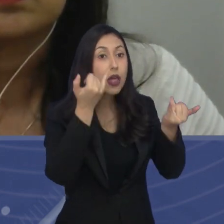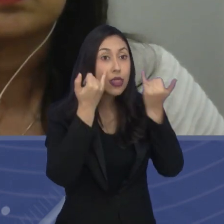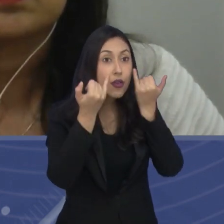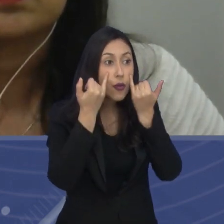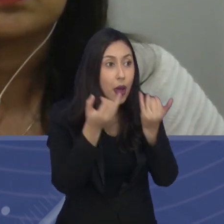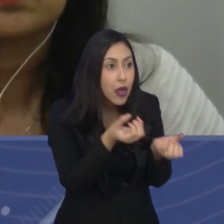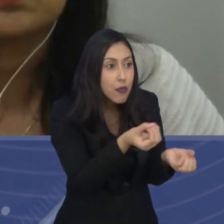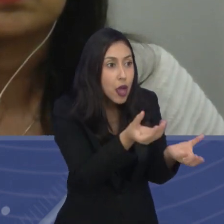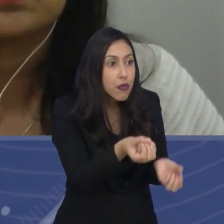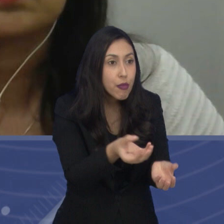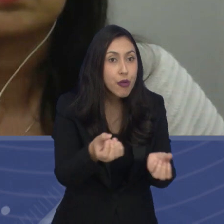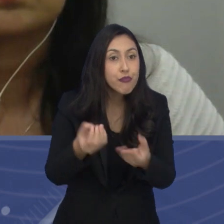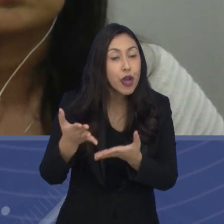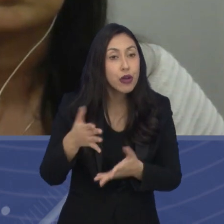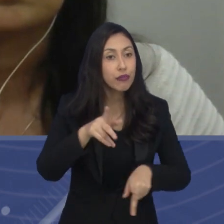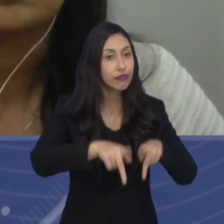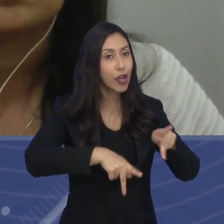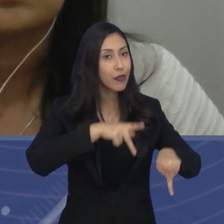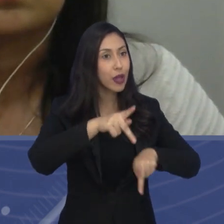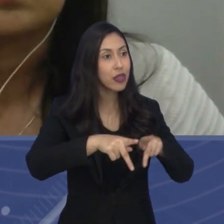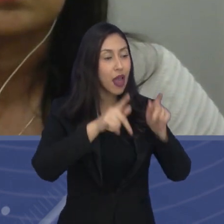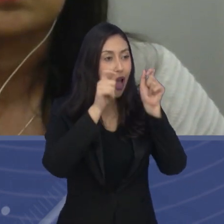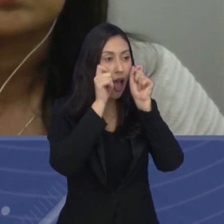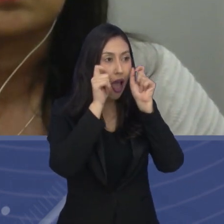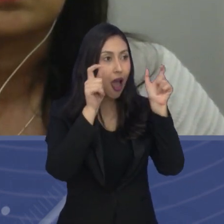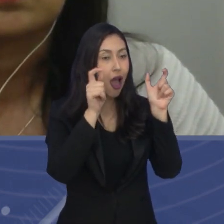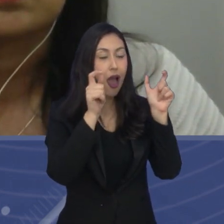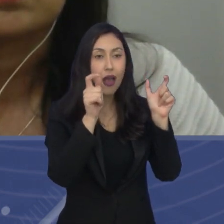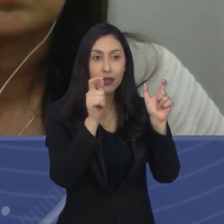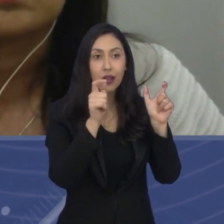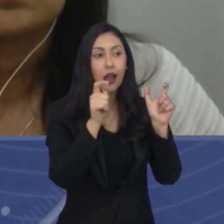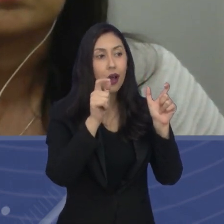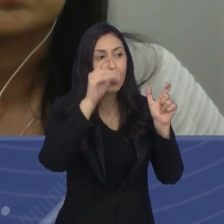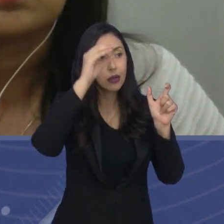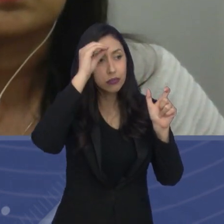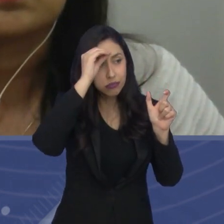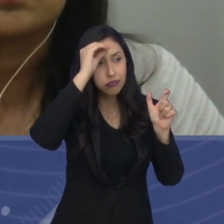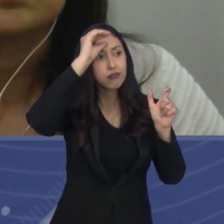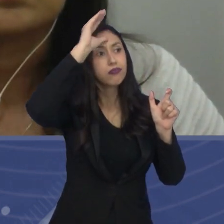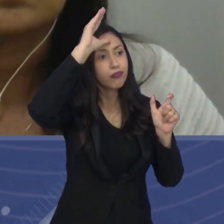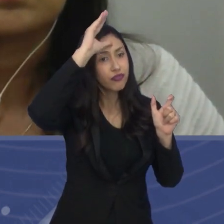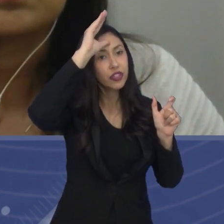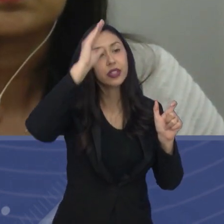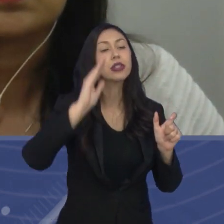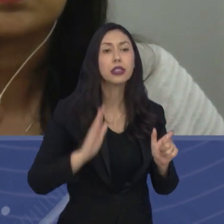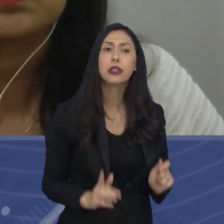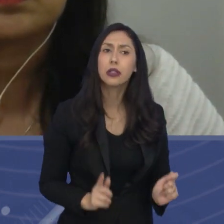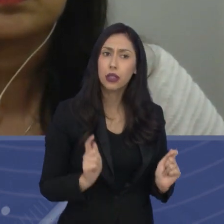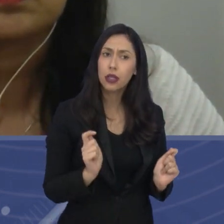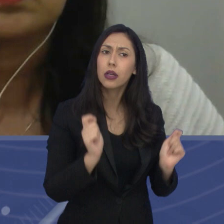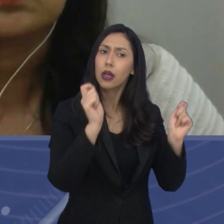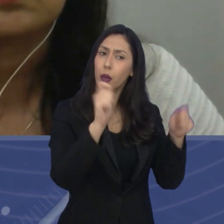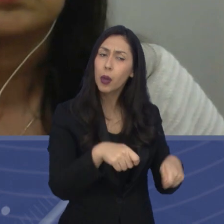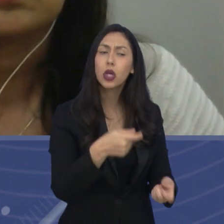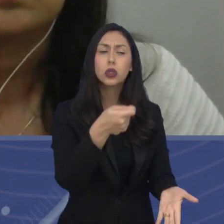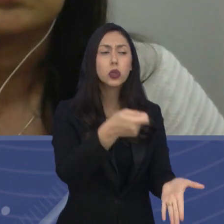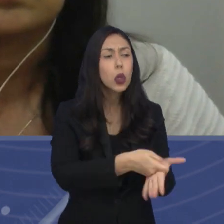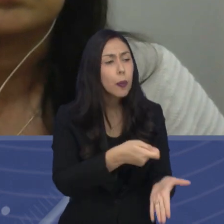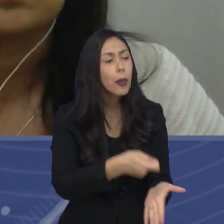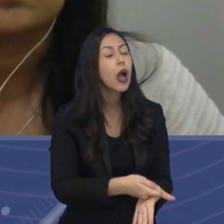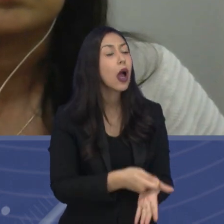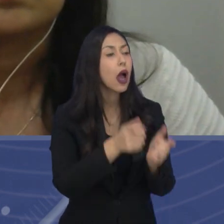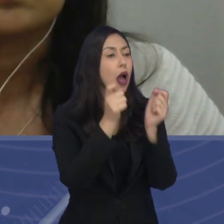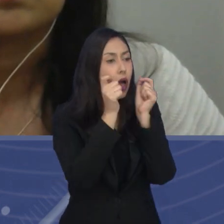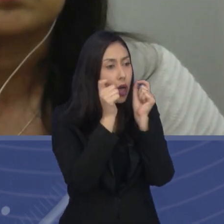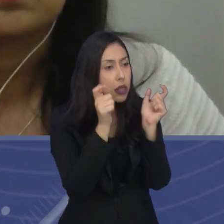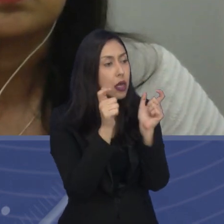informação, para a população ficar bem certinha com isso também, né, poder cobrar, se atentar